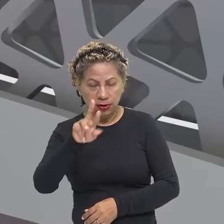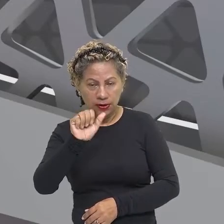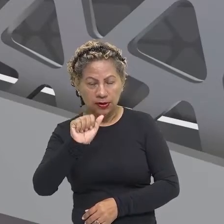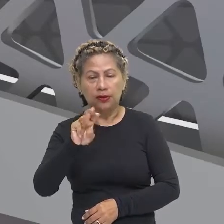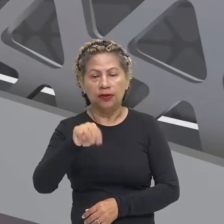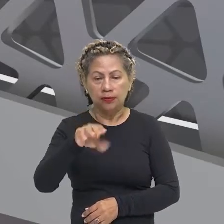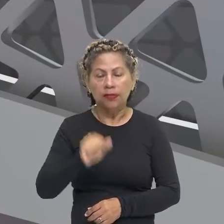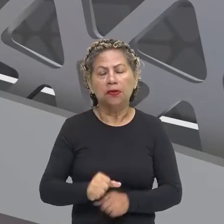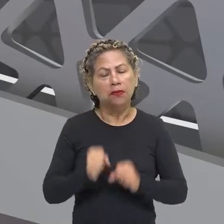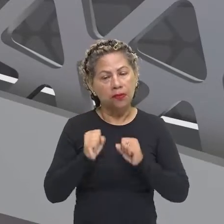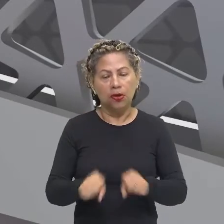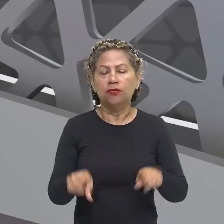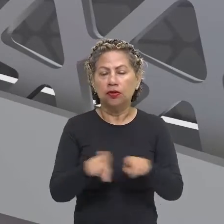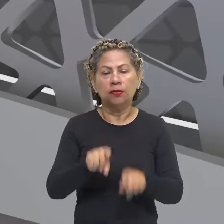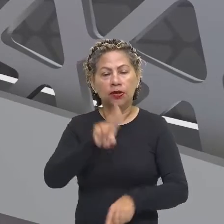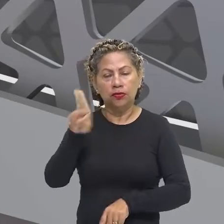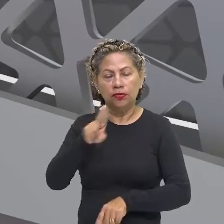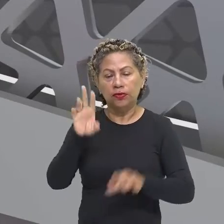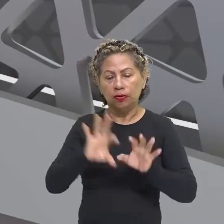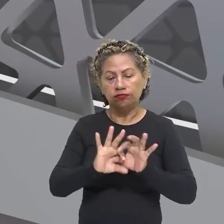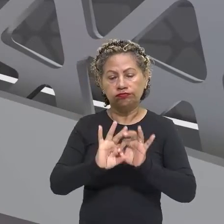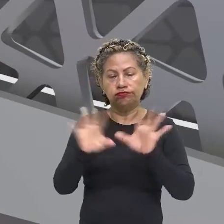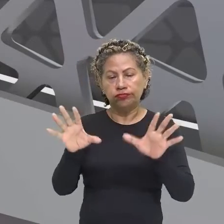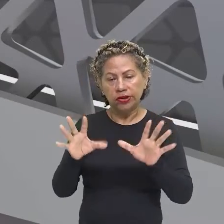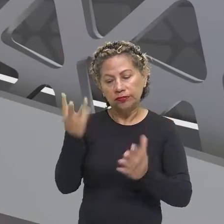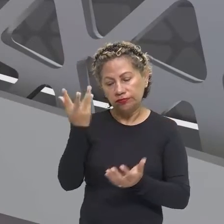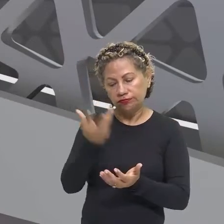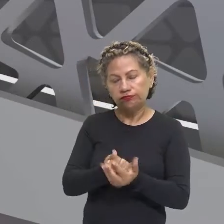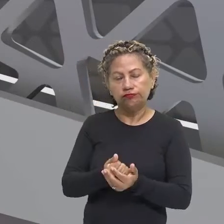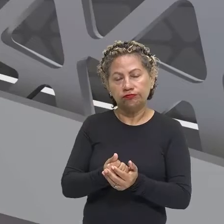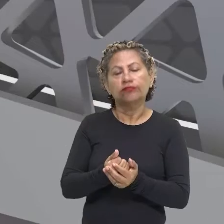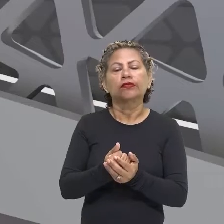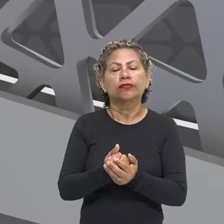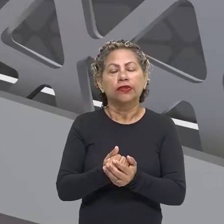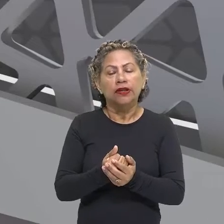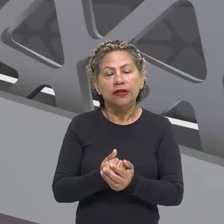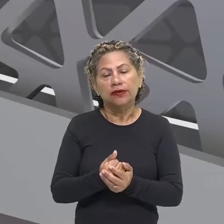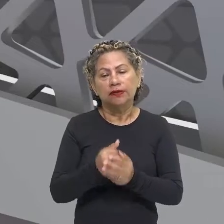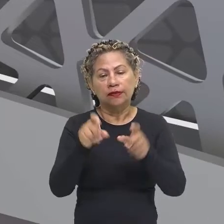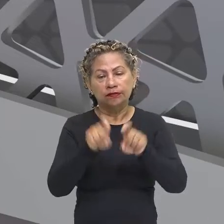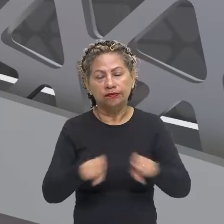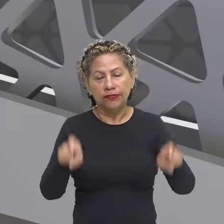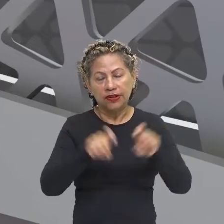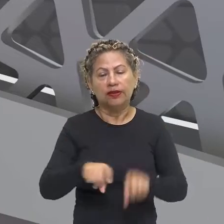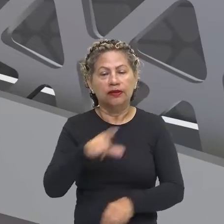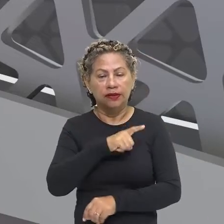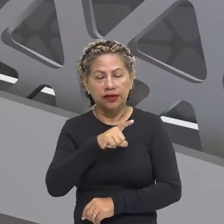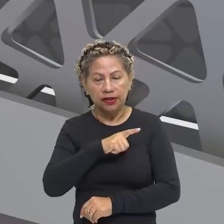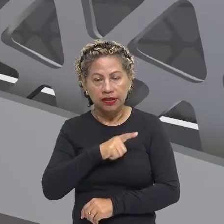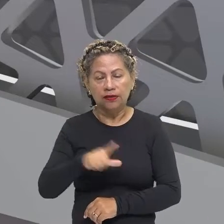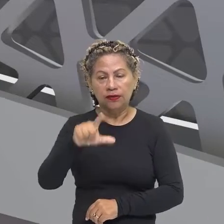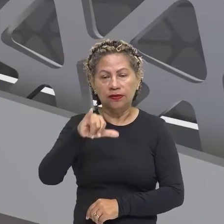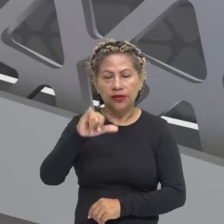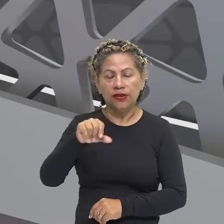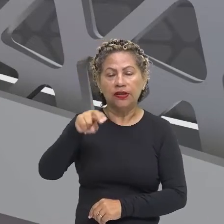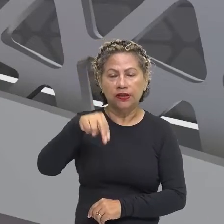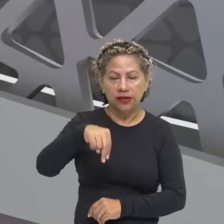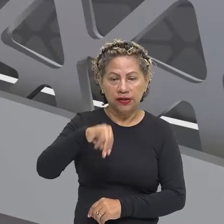original, ou se nós não tivermos como pagar pela licença original desse sistema operacional,